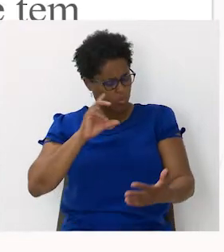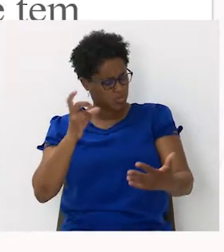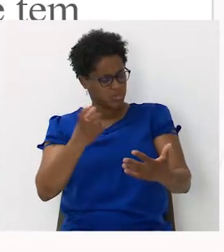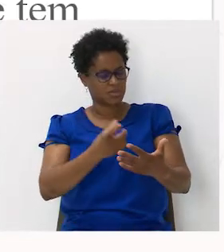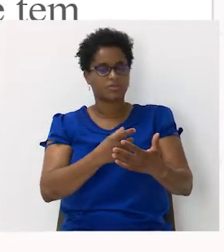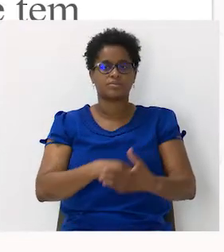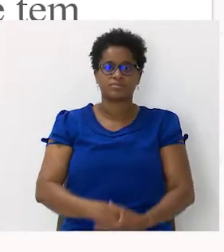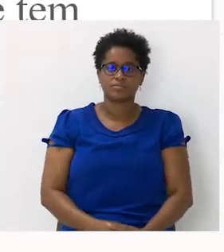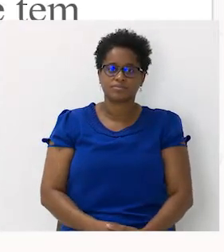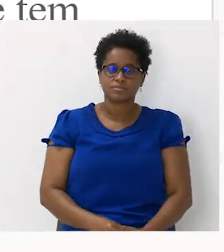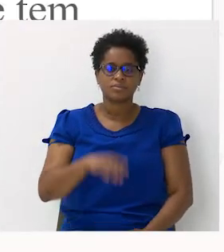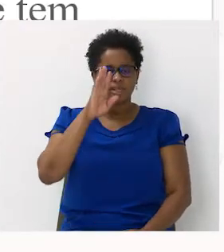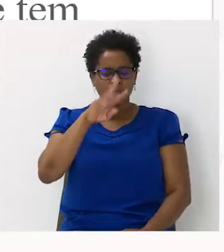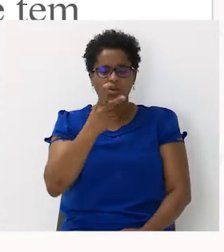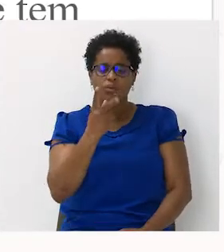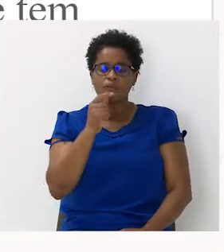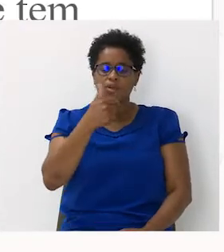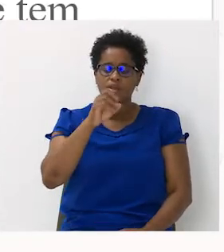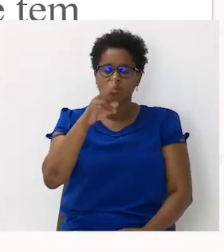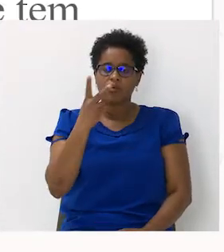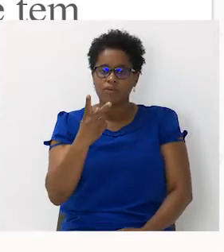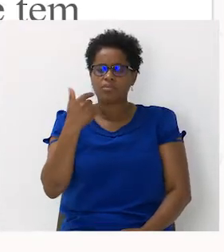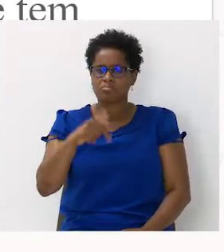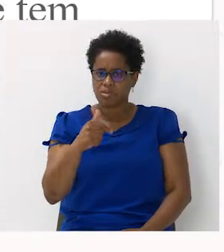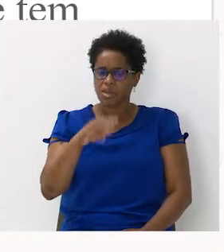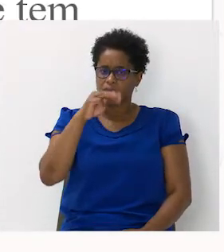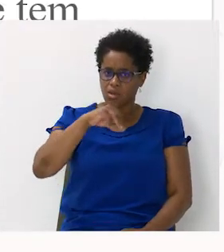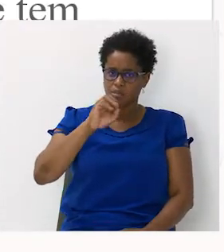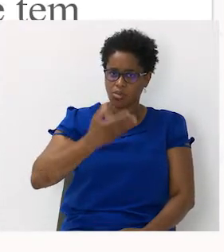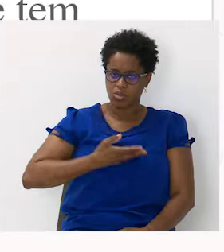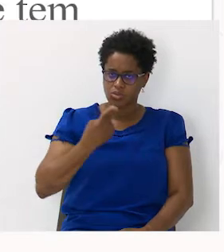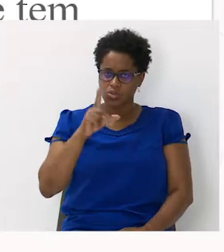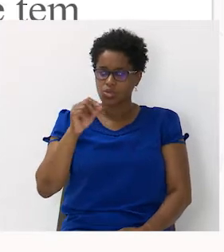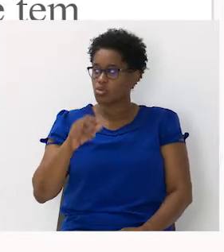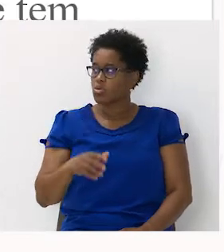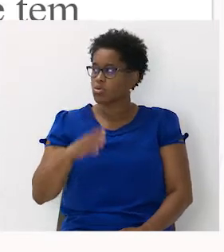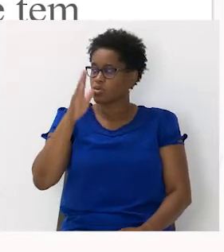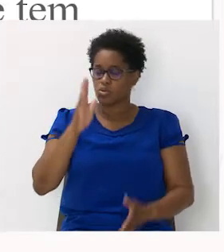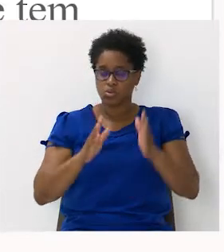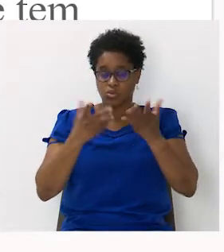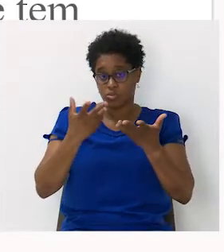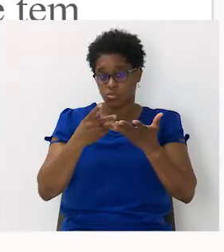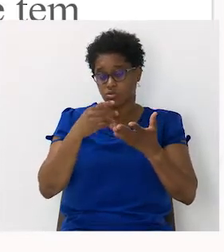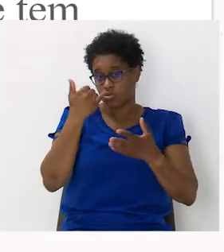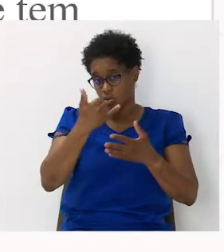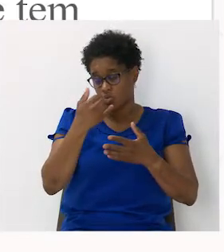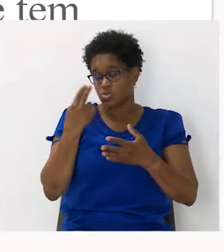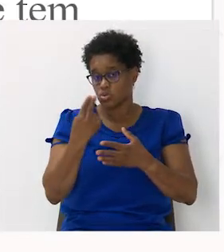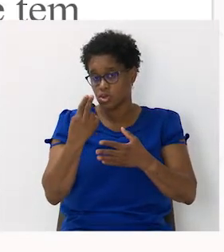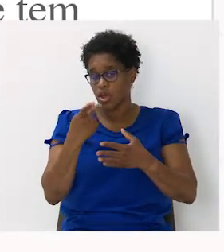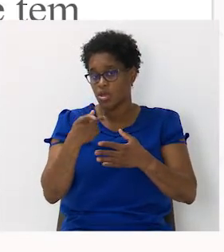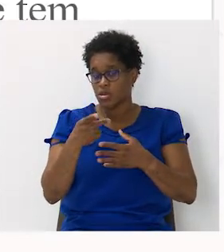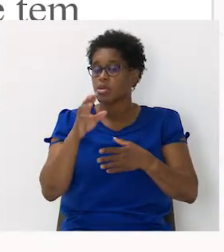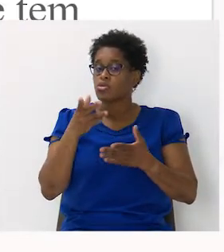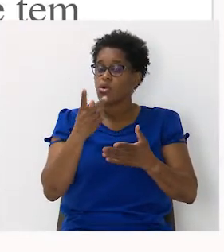Observação: se o vetor V tem módulo ou comprimento 2 unidades, logo